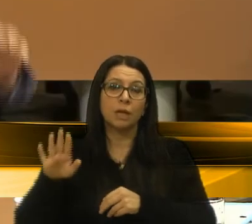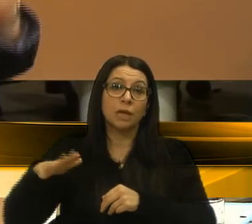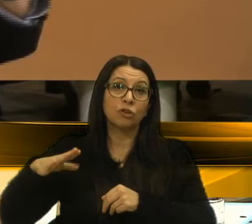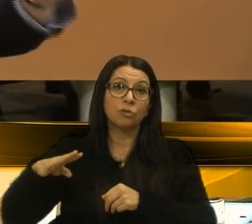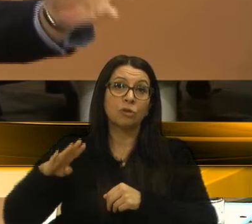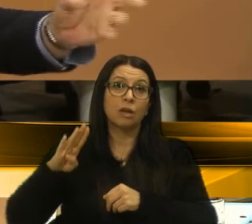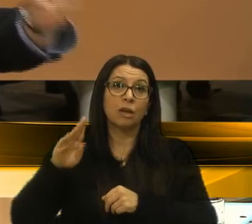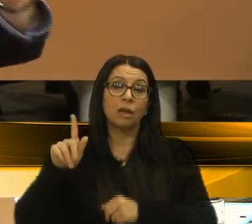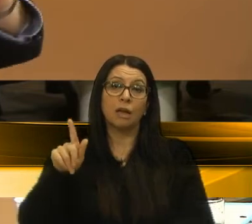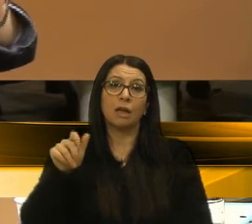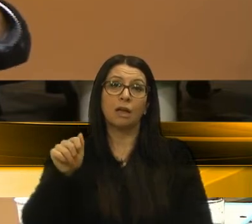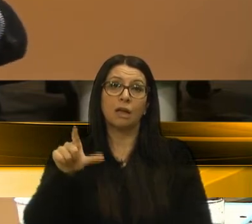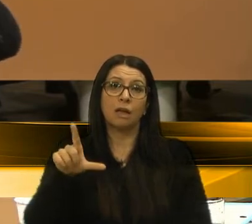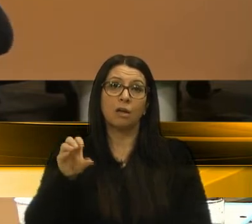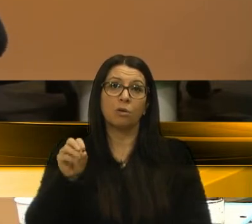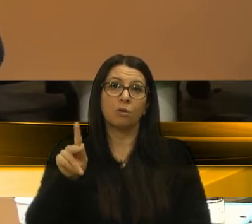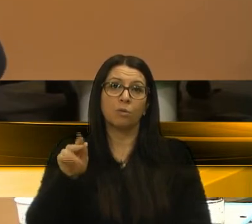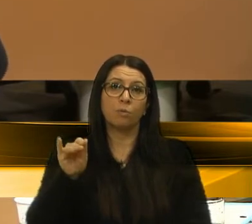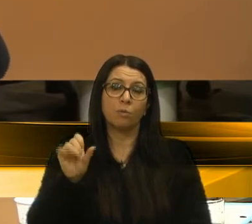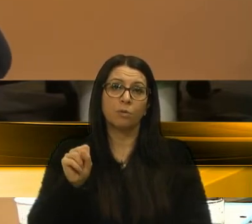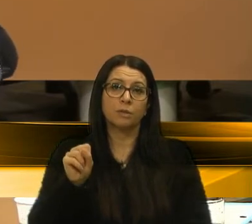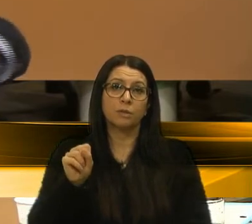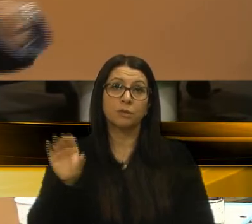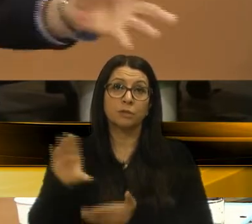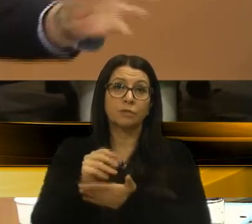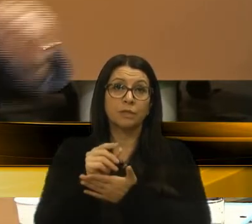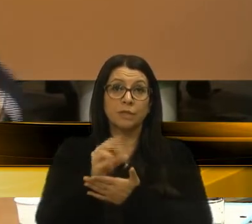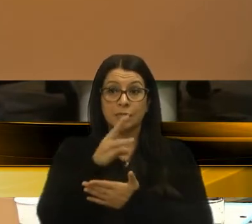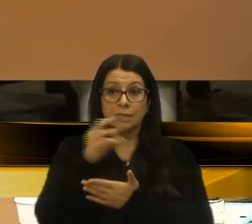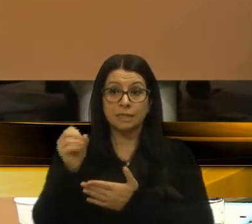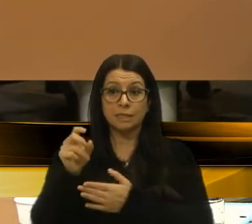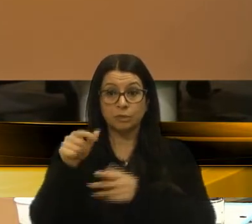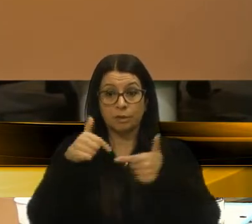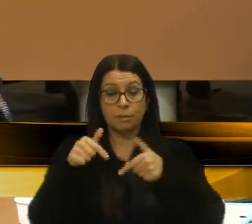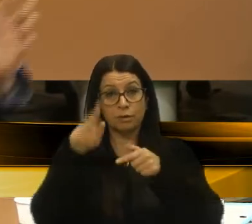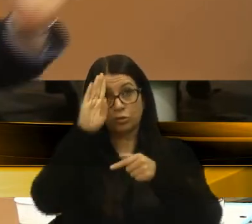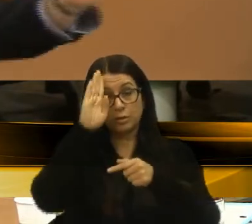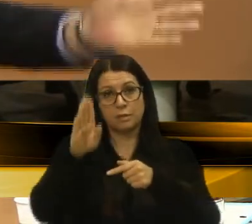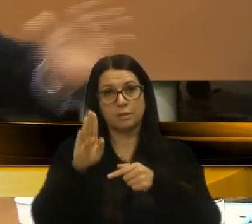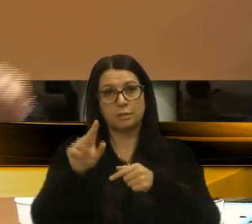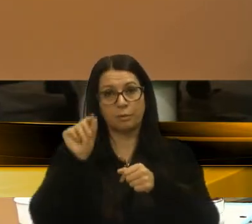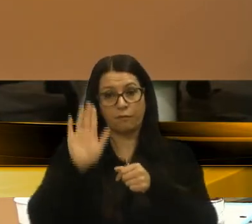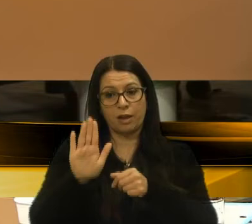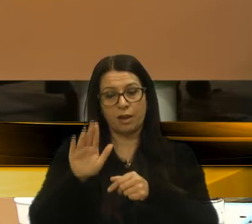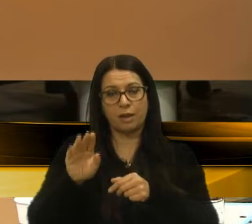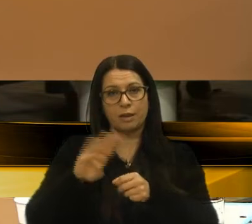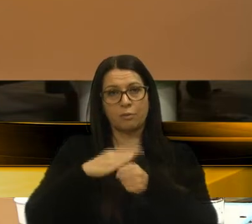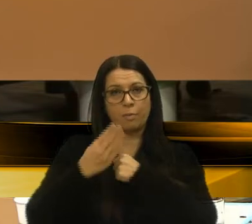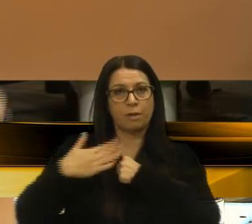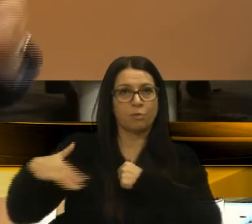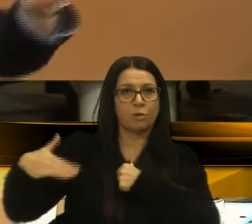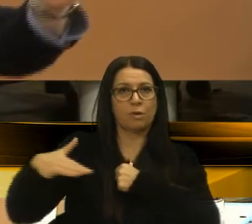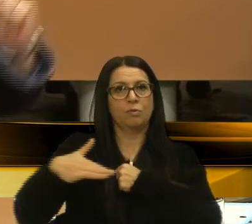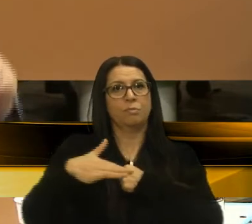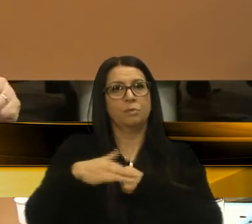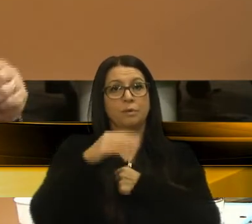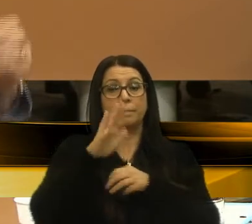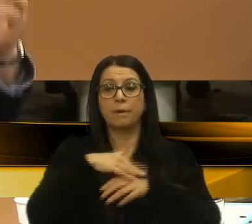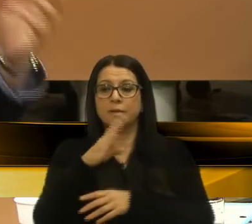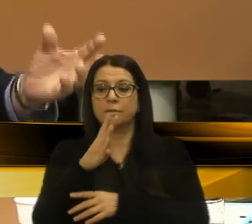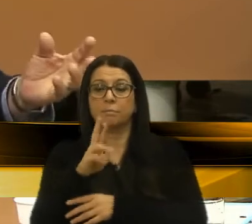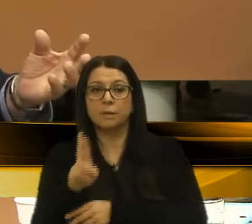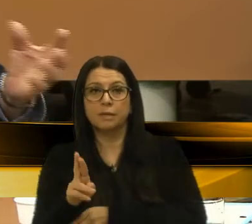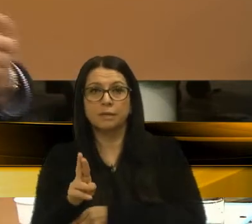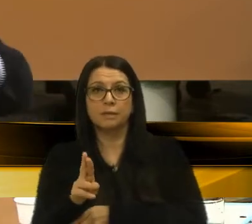o investimento que ele precisa fazer para se manter em Galópolis, mais a questão da BR. Os agricultores